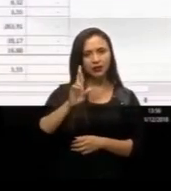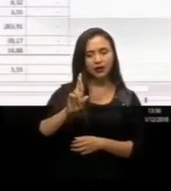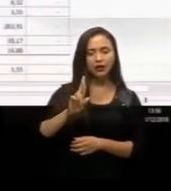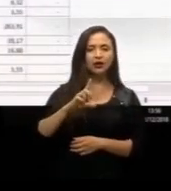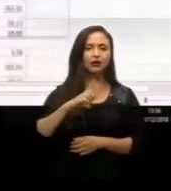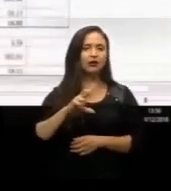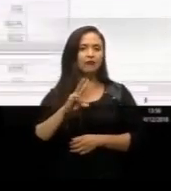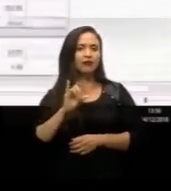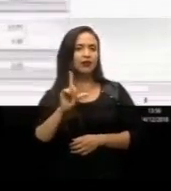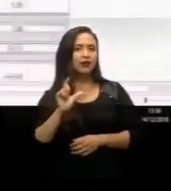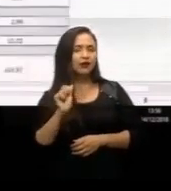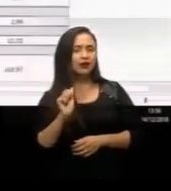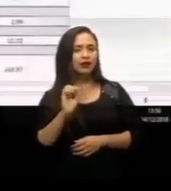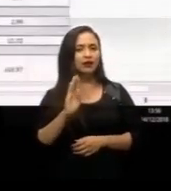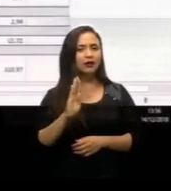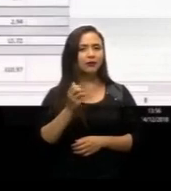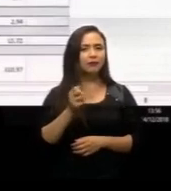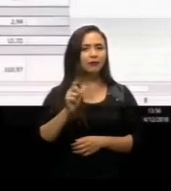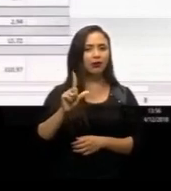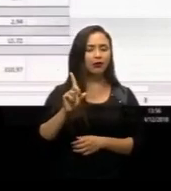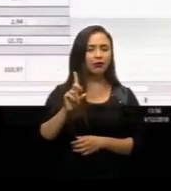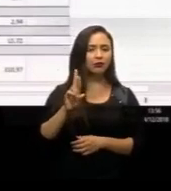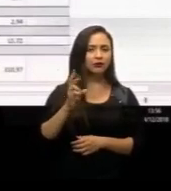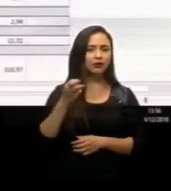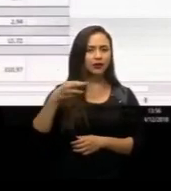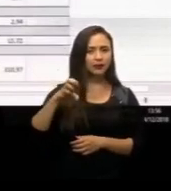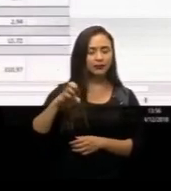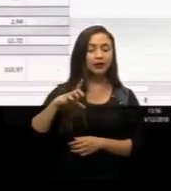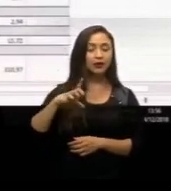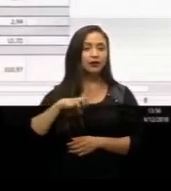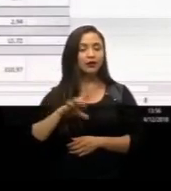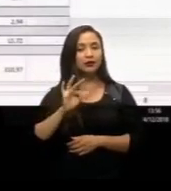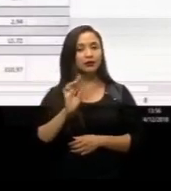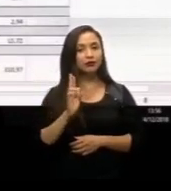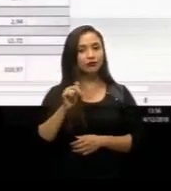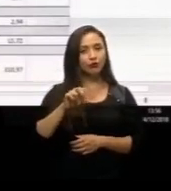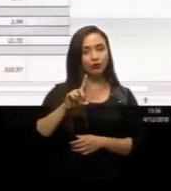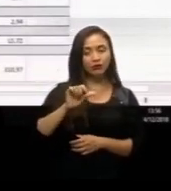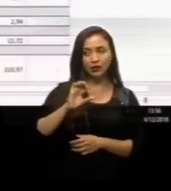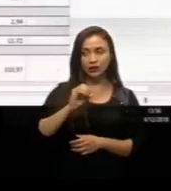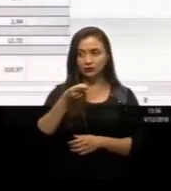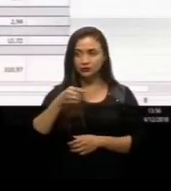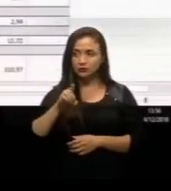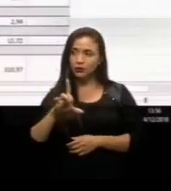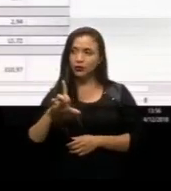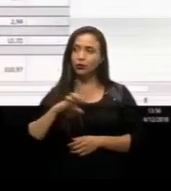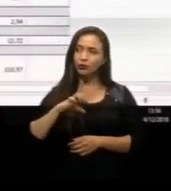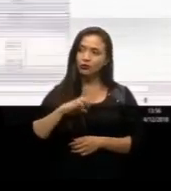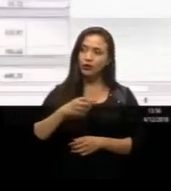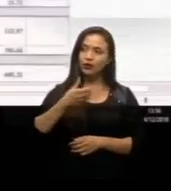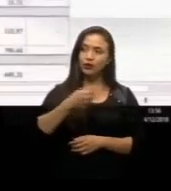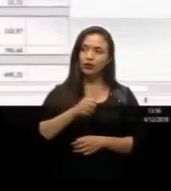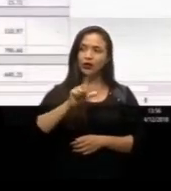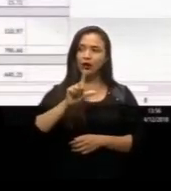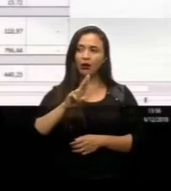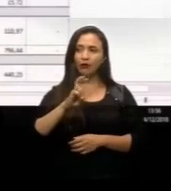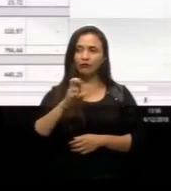baldrame, fundação, depois alvenaria de fechamento, então alvenaria de fechamento é